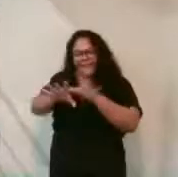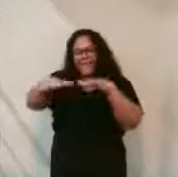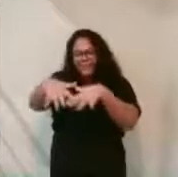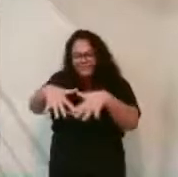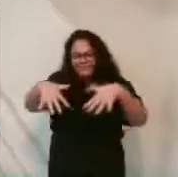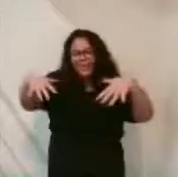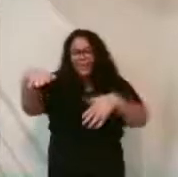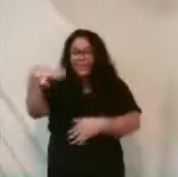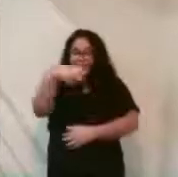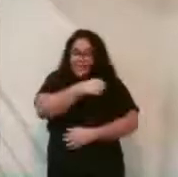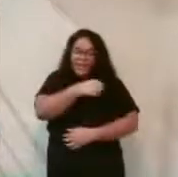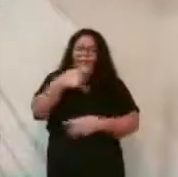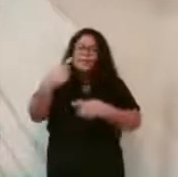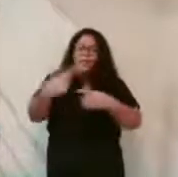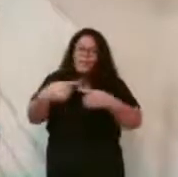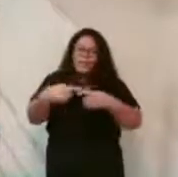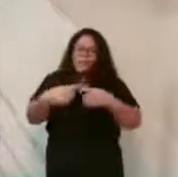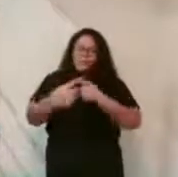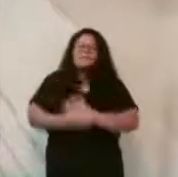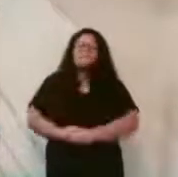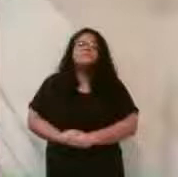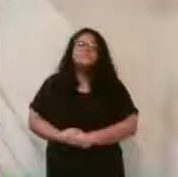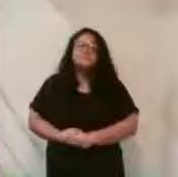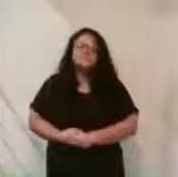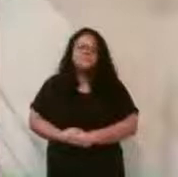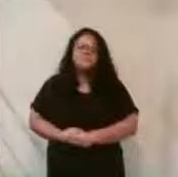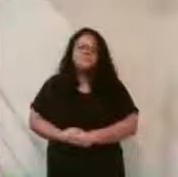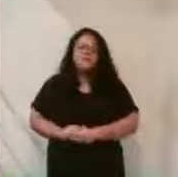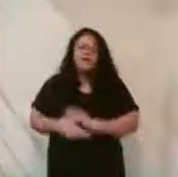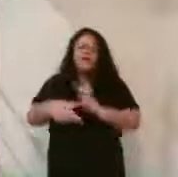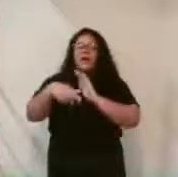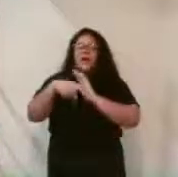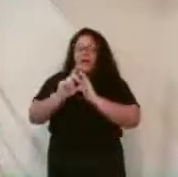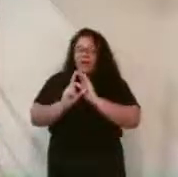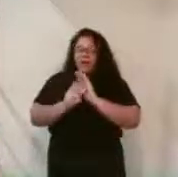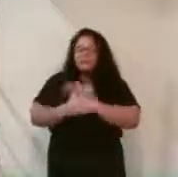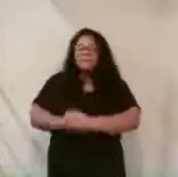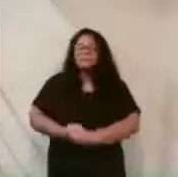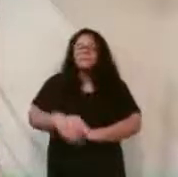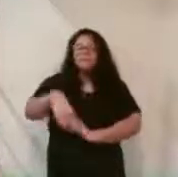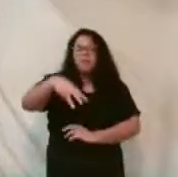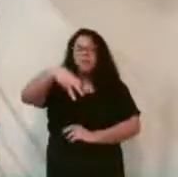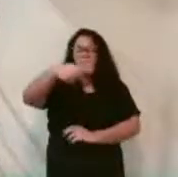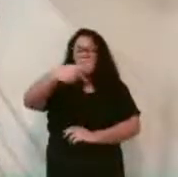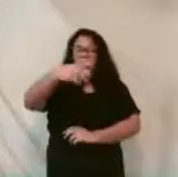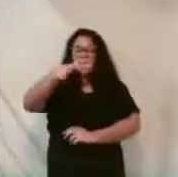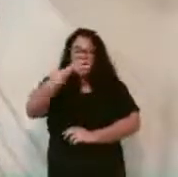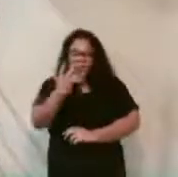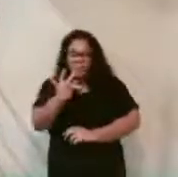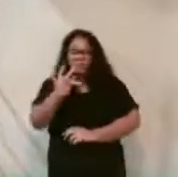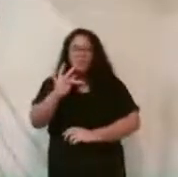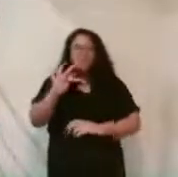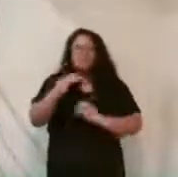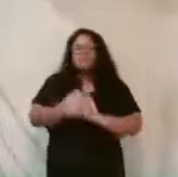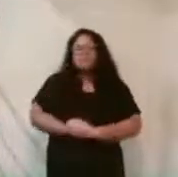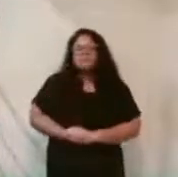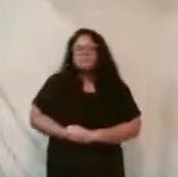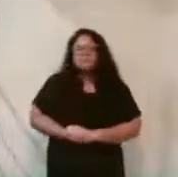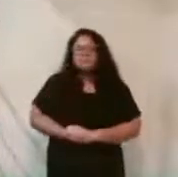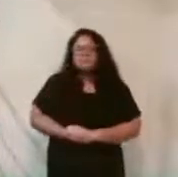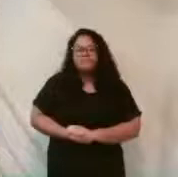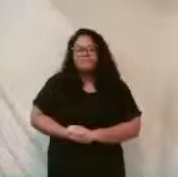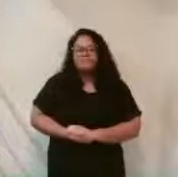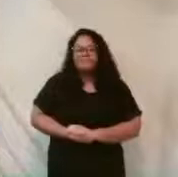hora, porque o MPF que ia sediar o evento, houve questões técnicas, né, que não pôde sediar em relação à internet,